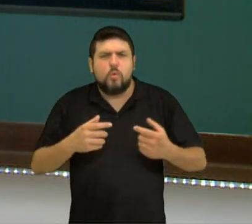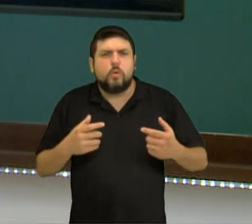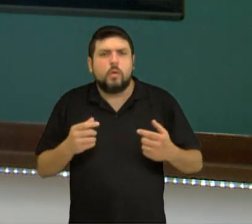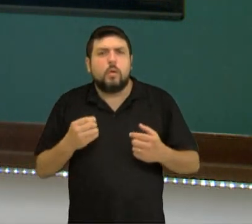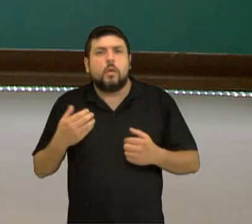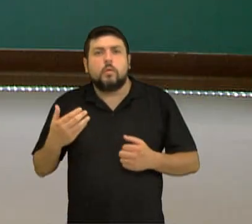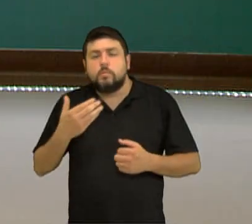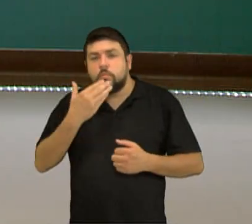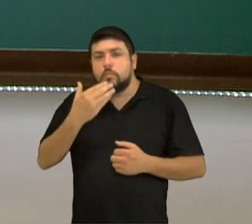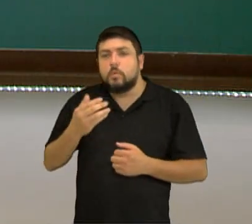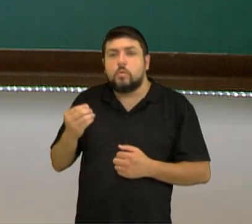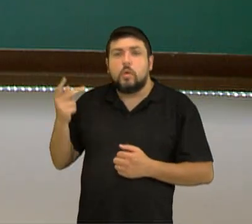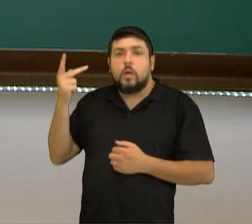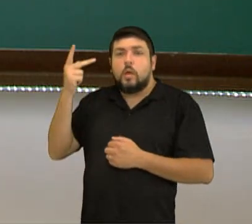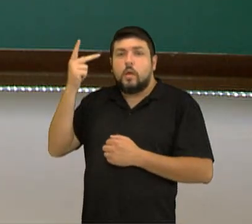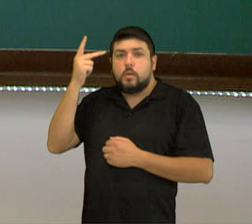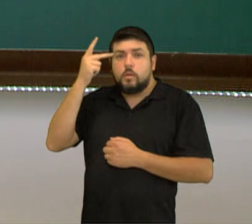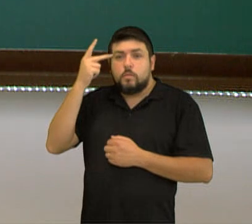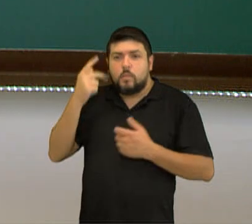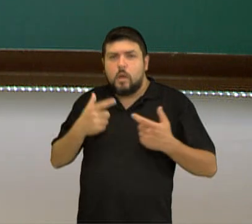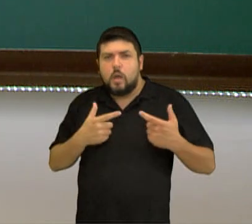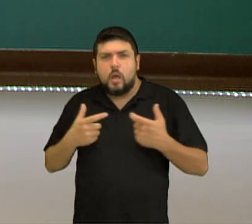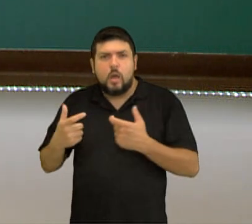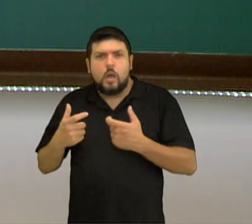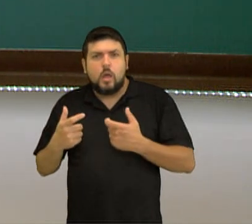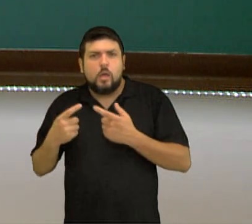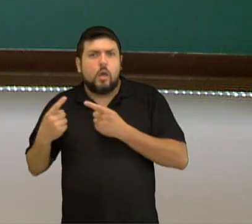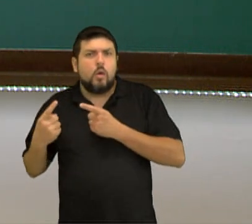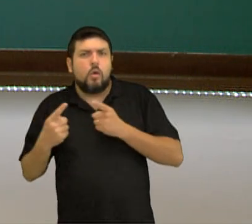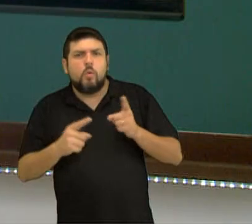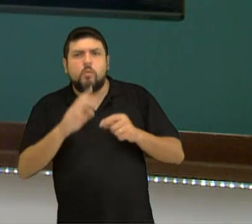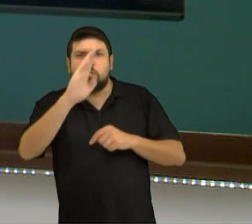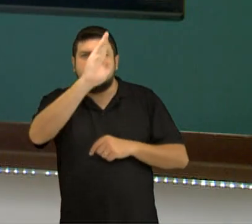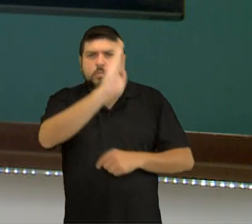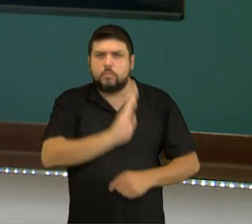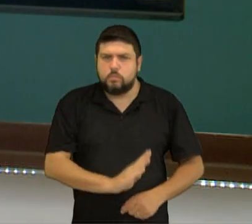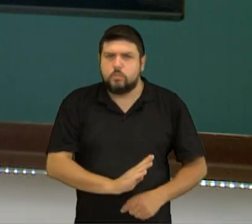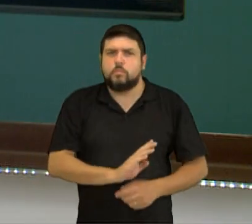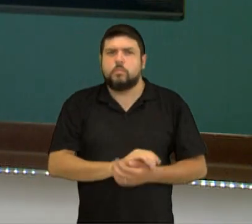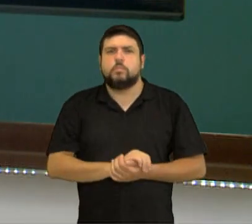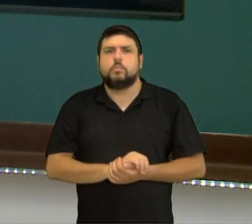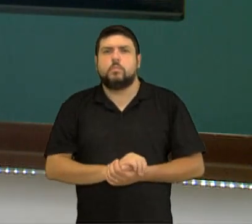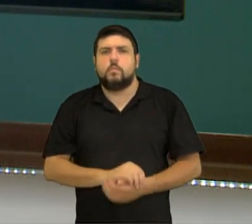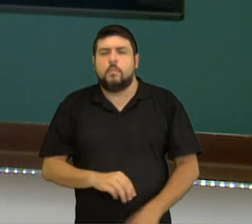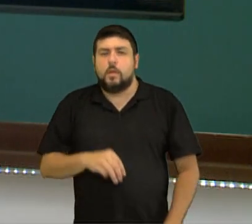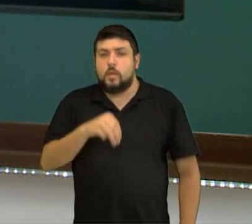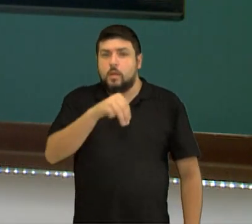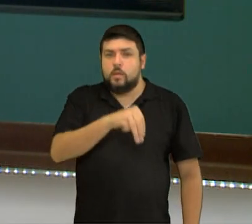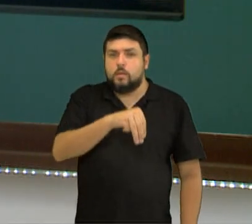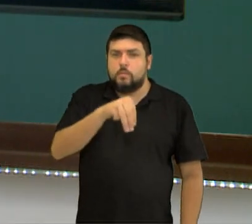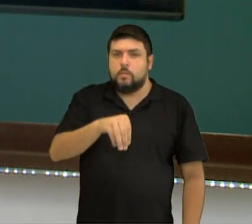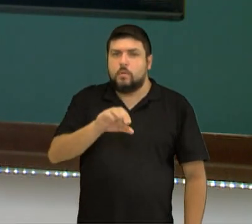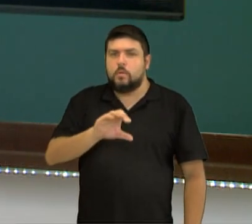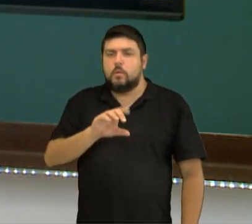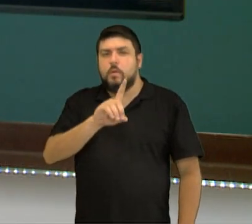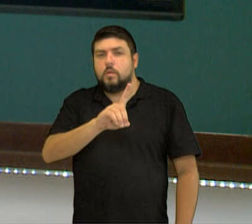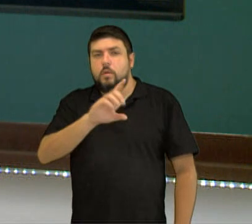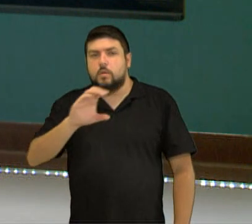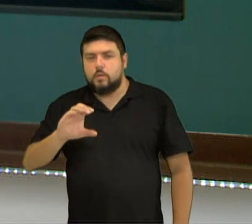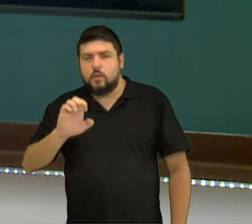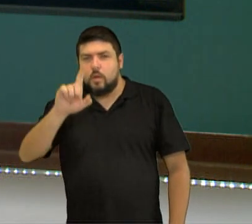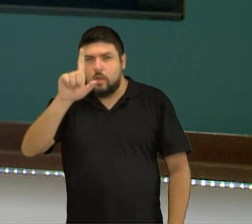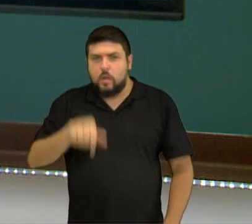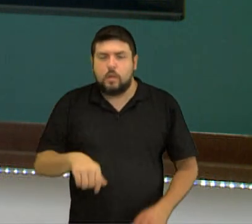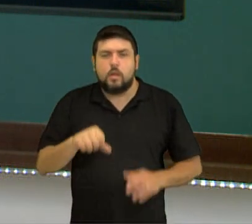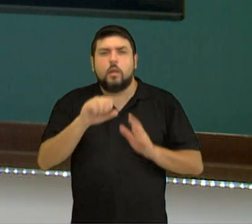de São Paulo contra o Brasil cresceu entre os paulistas, e a sigla MMDC passou a ser o